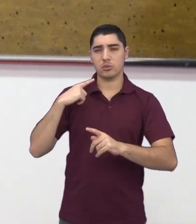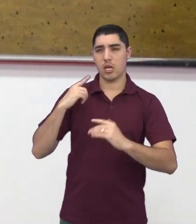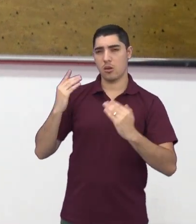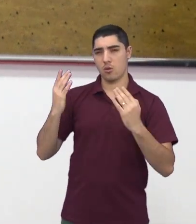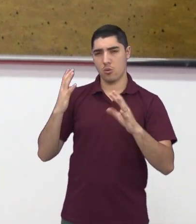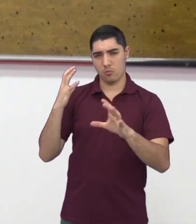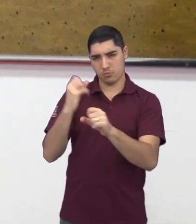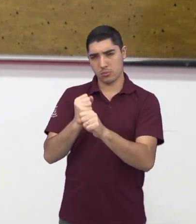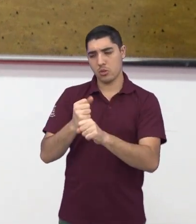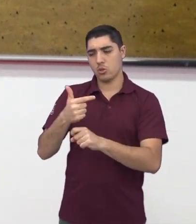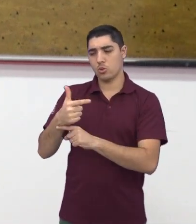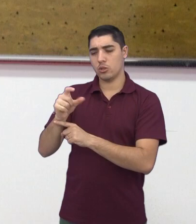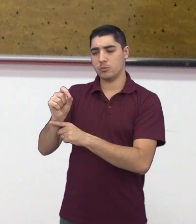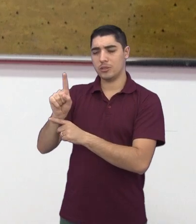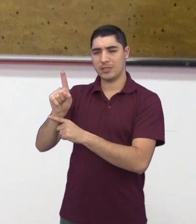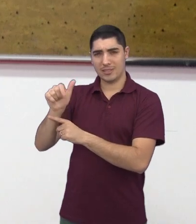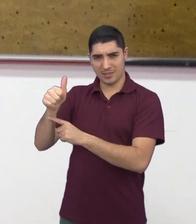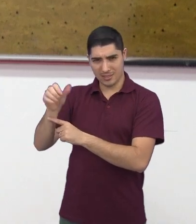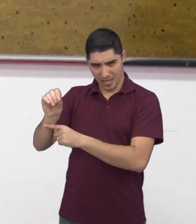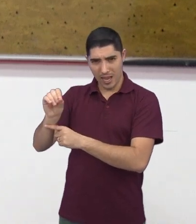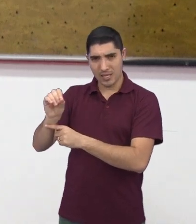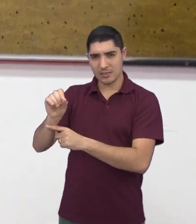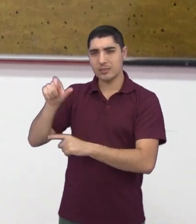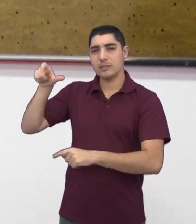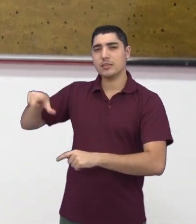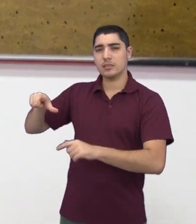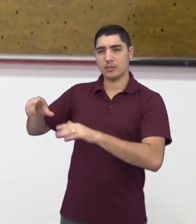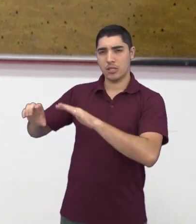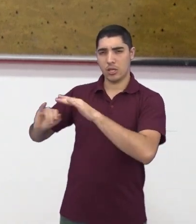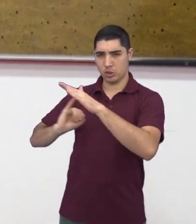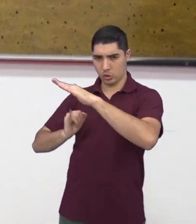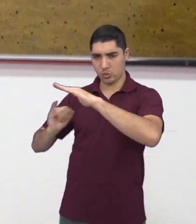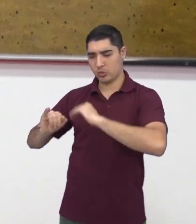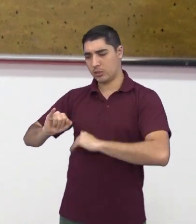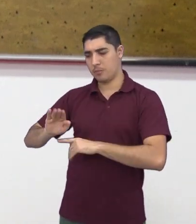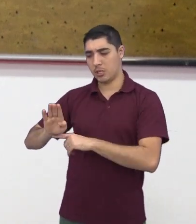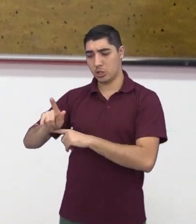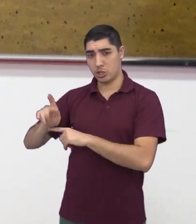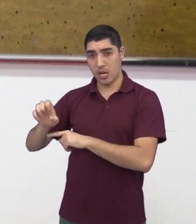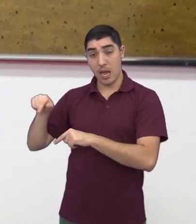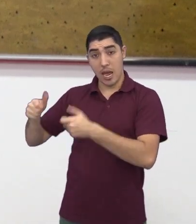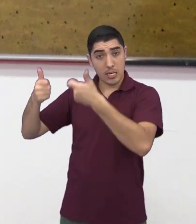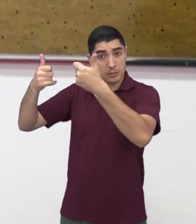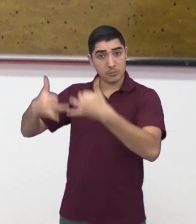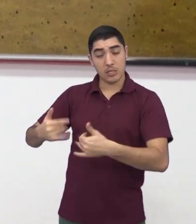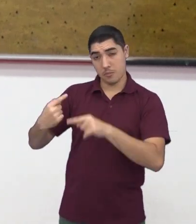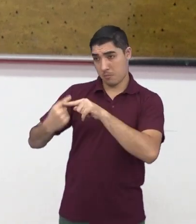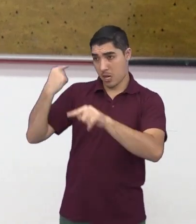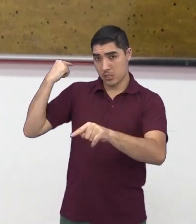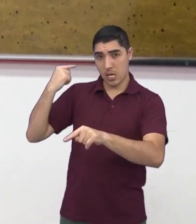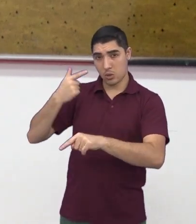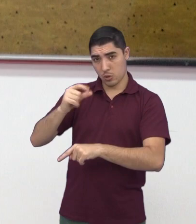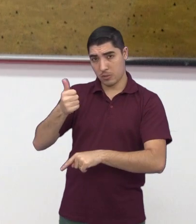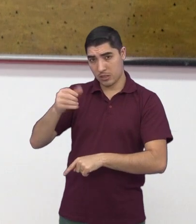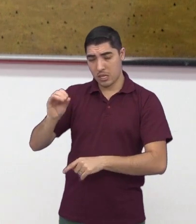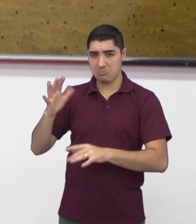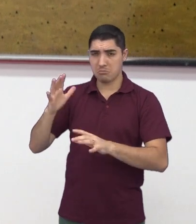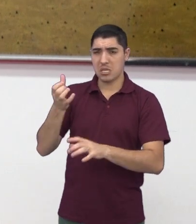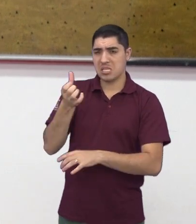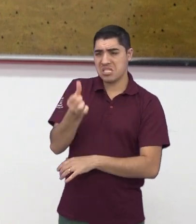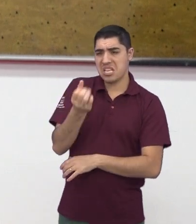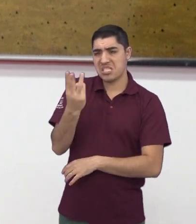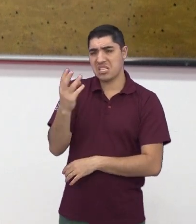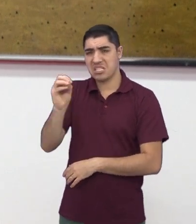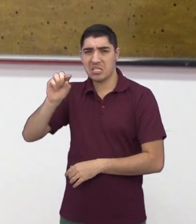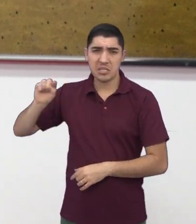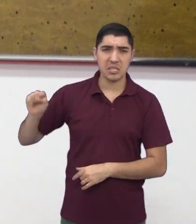de 2010, de acordo com o IBGE, dizia que São José dos Campos tinha aproximadamente 630 mil habitantes,